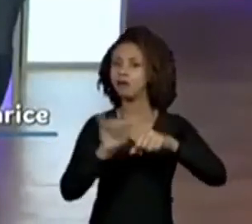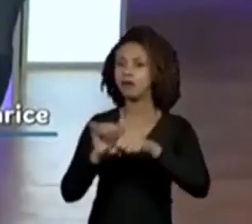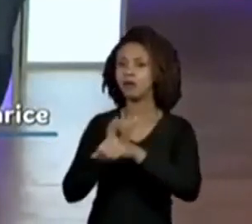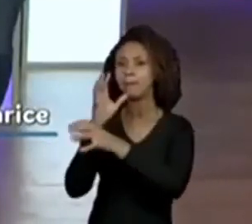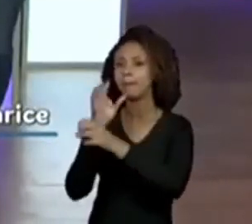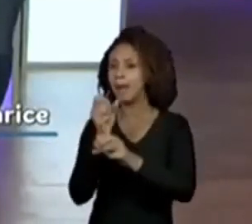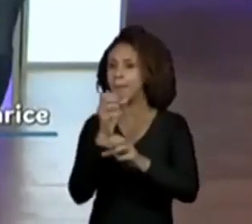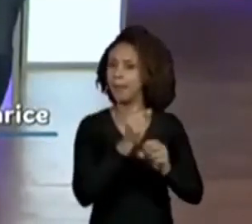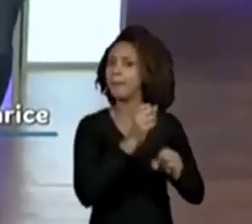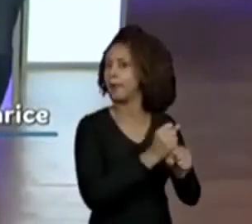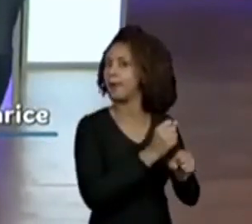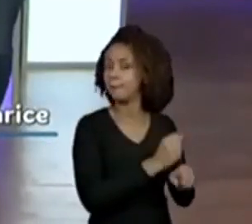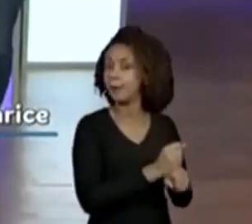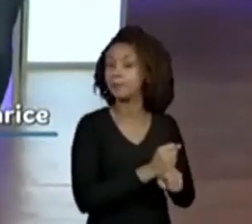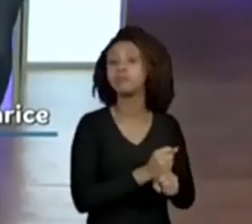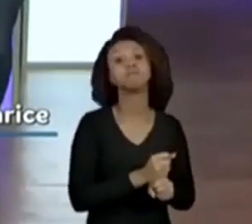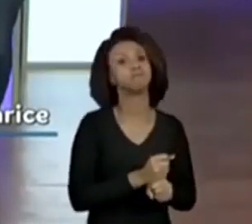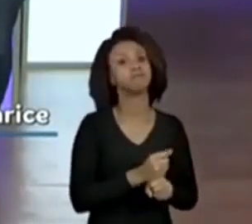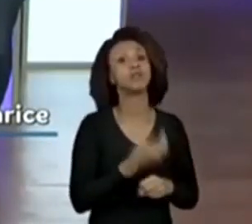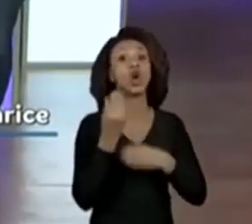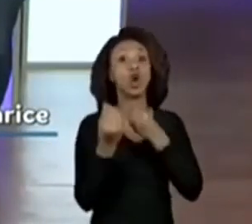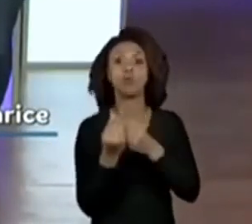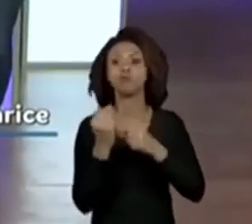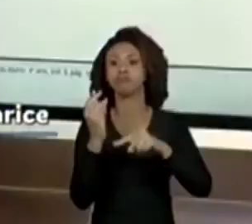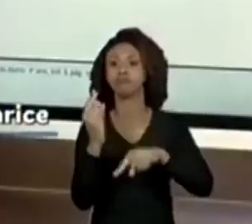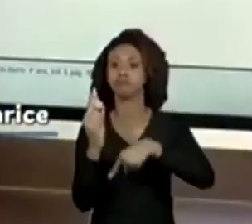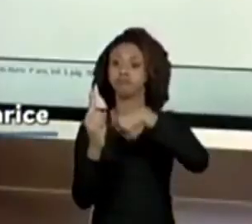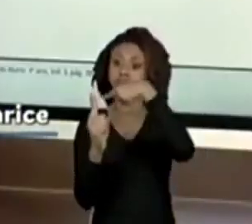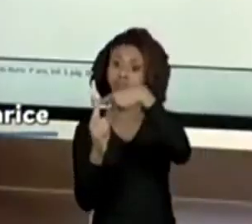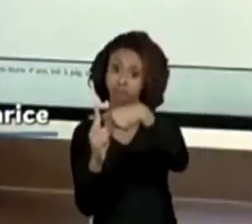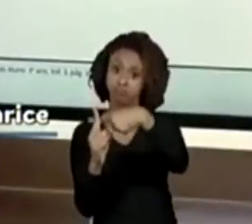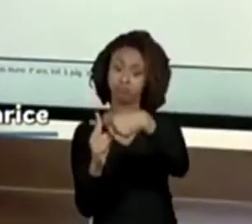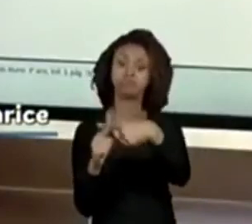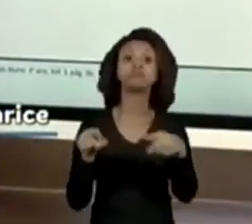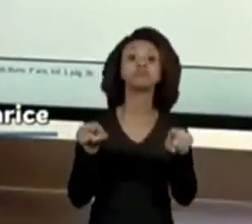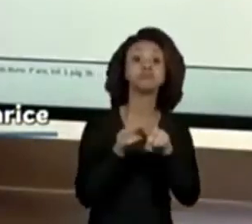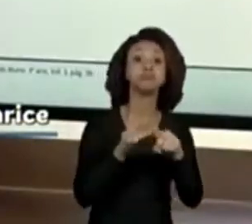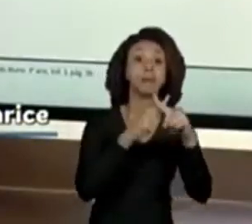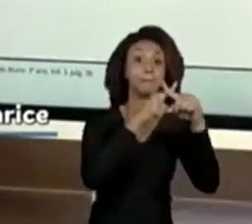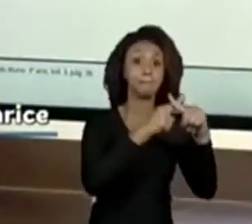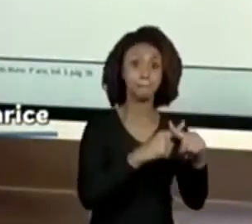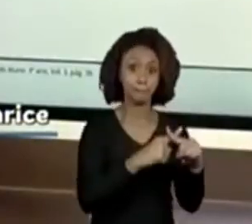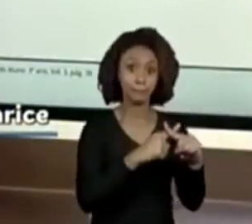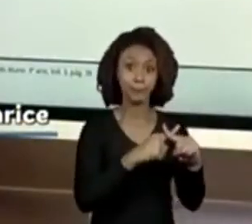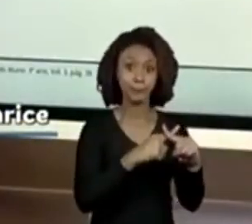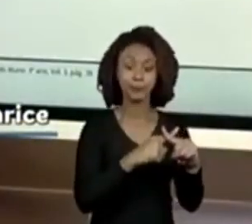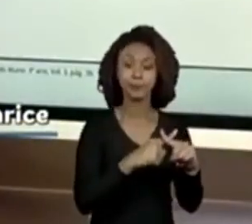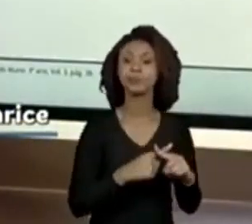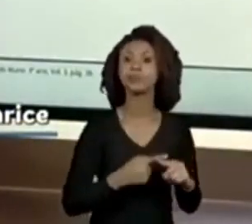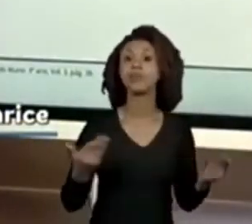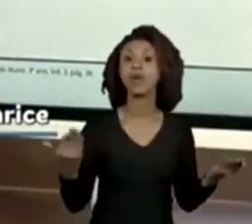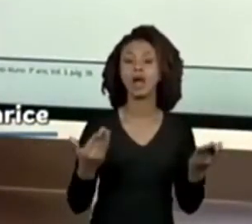de resolução. Por adição e por multiplicação. Vamos pensar